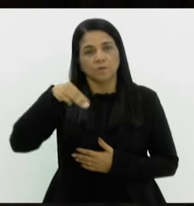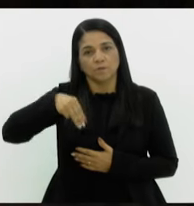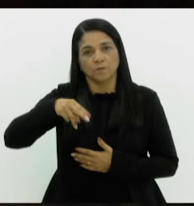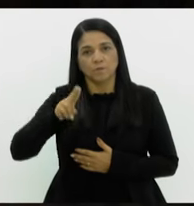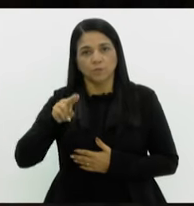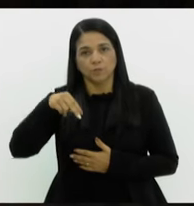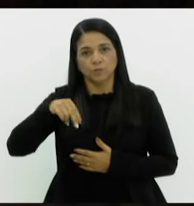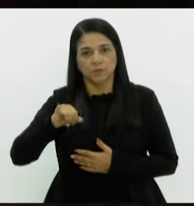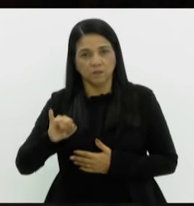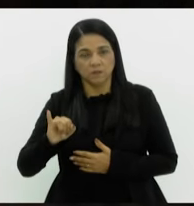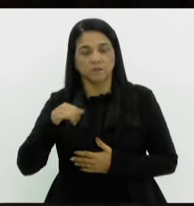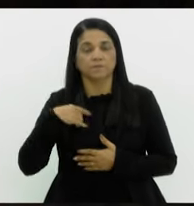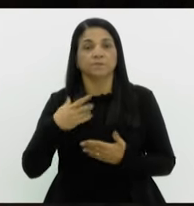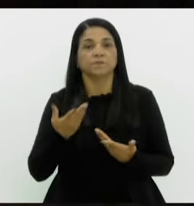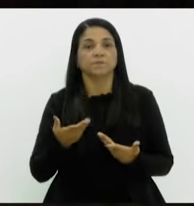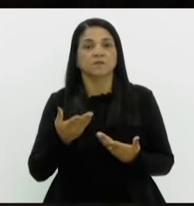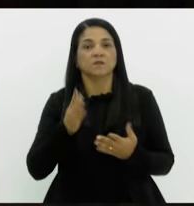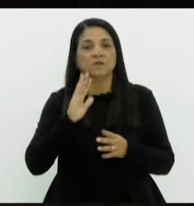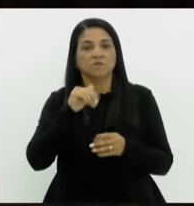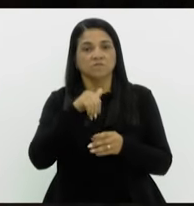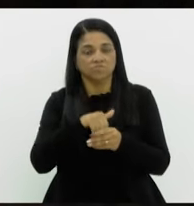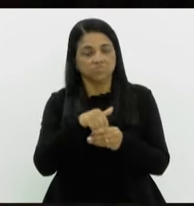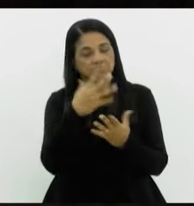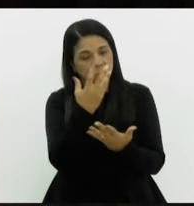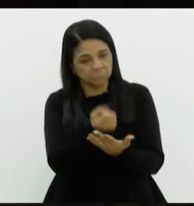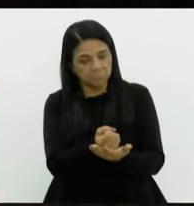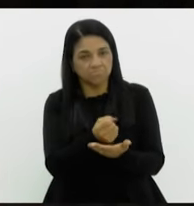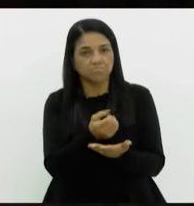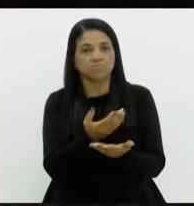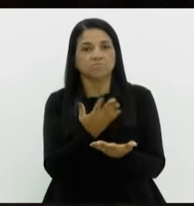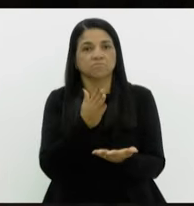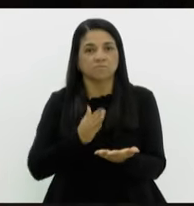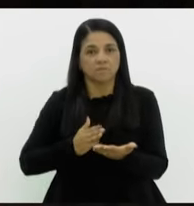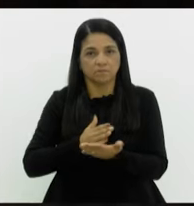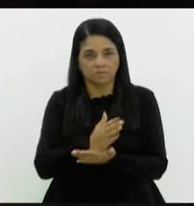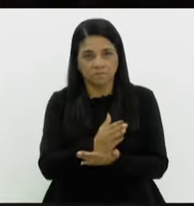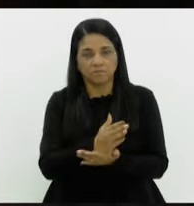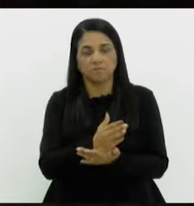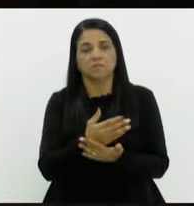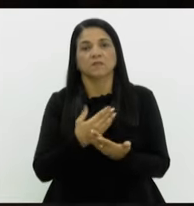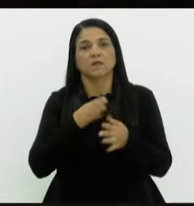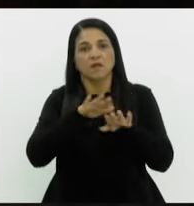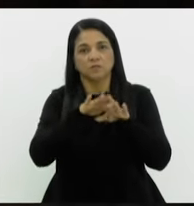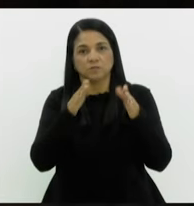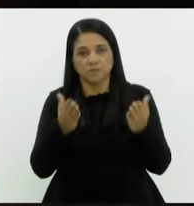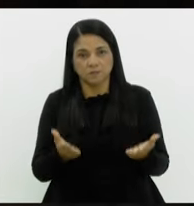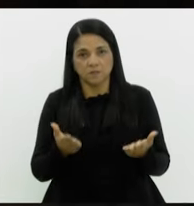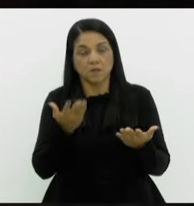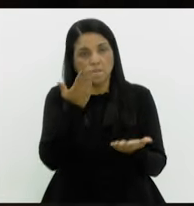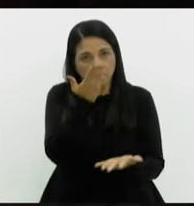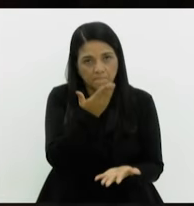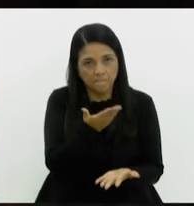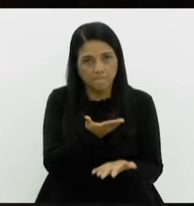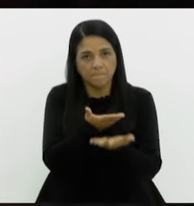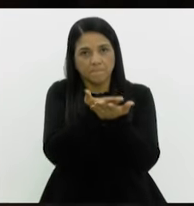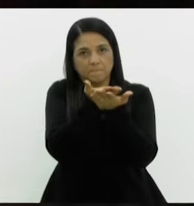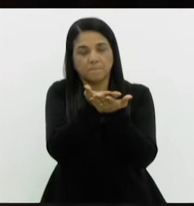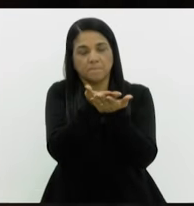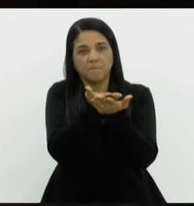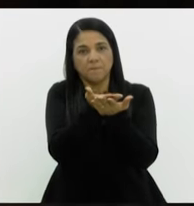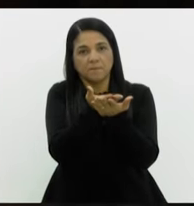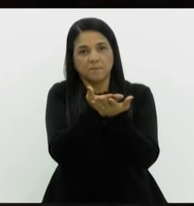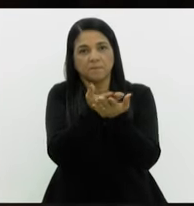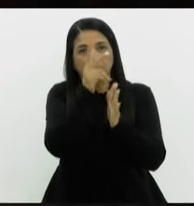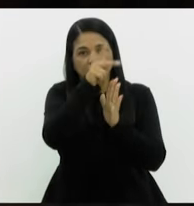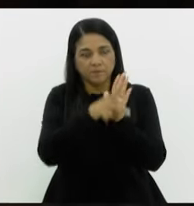Neto. Em votação, senhores que aprovam, aprovado. Há sobre a mesa a inclusão